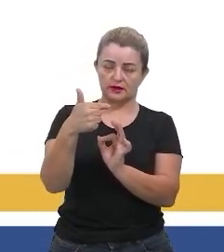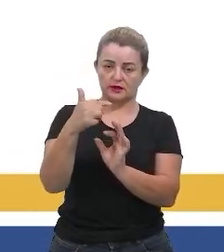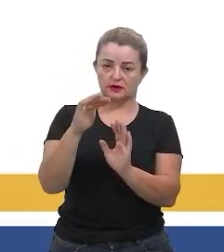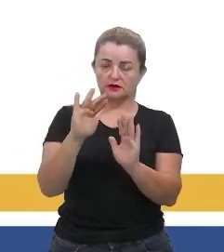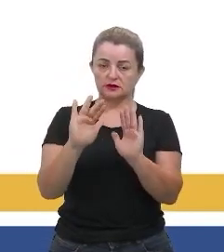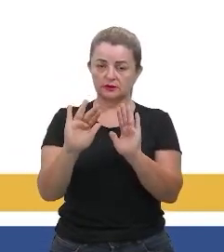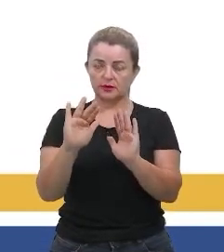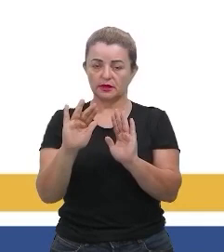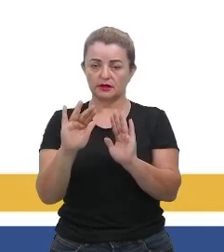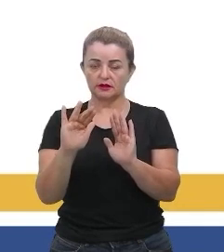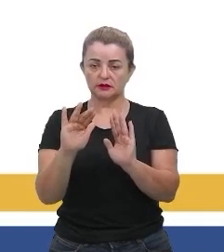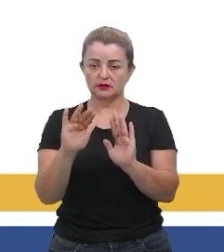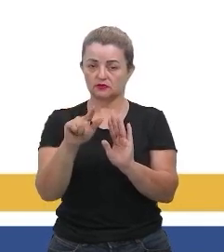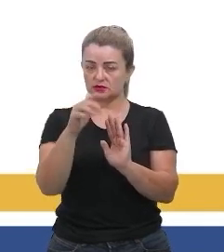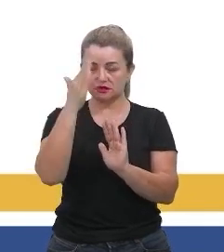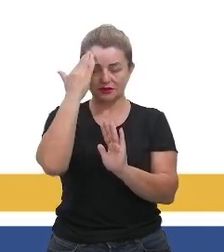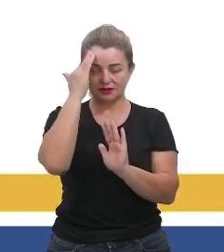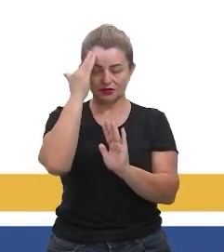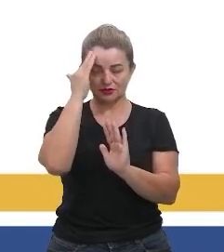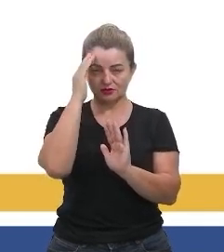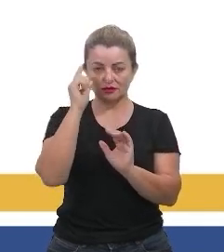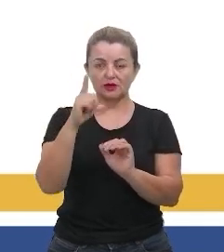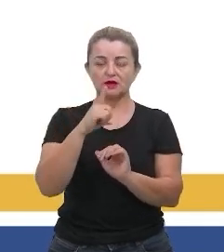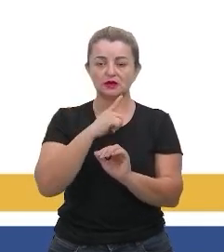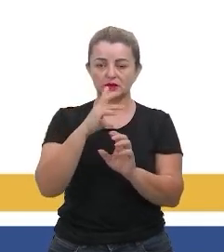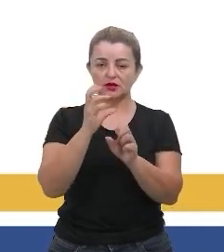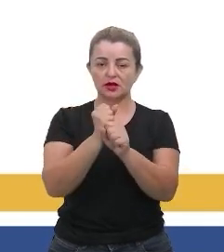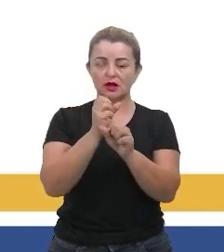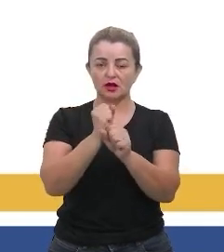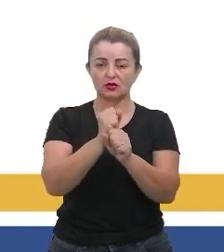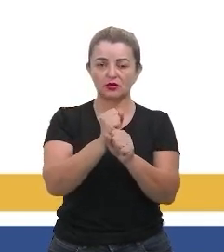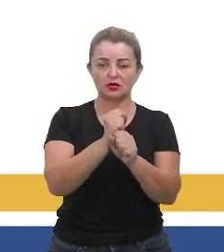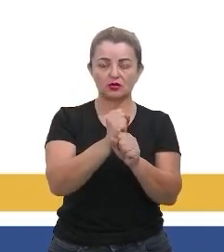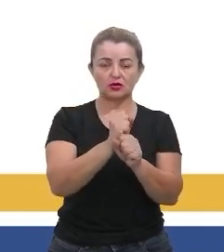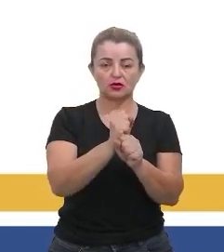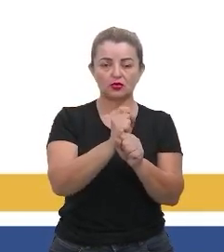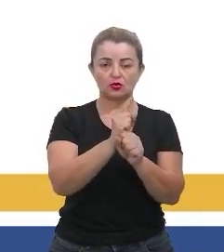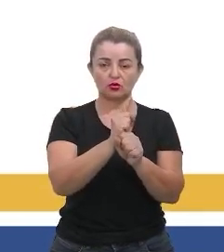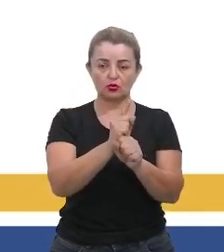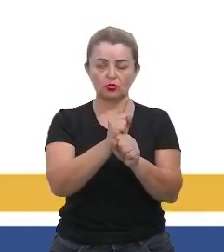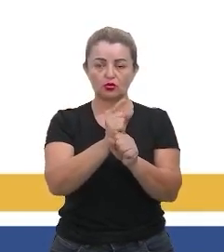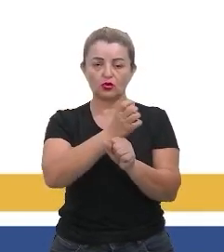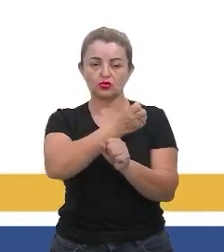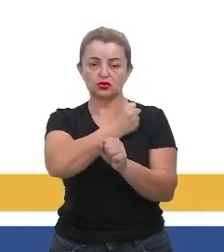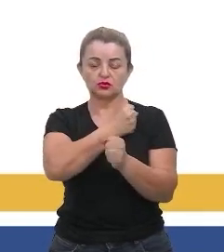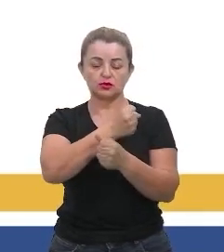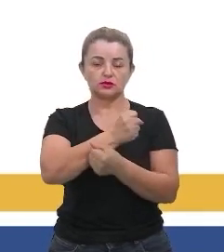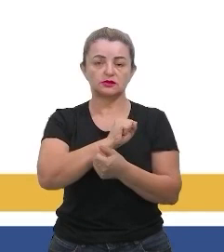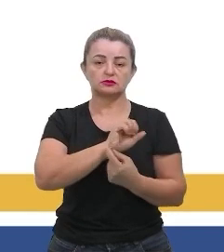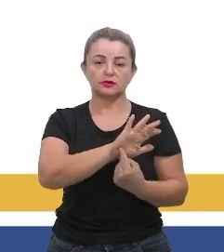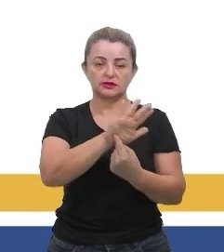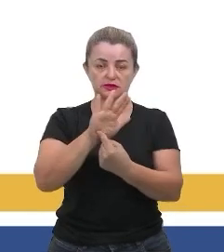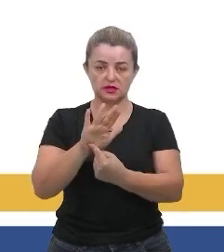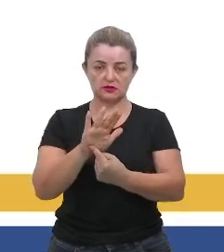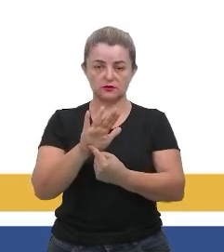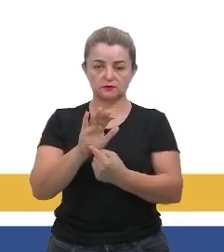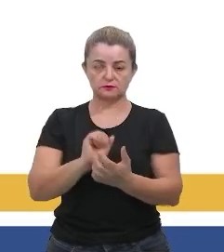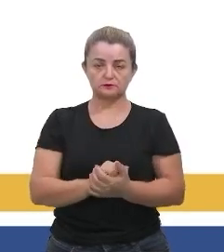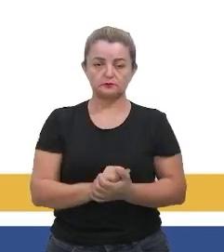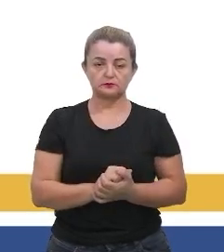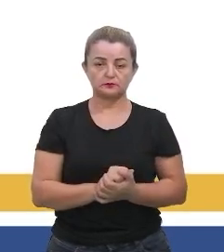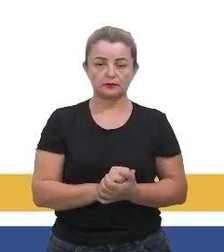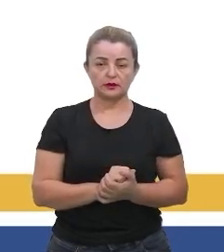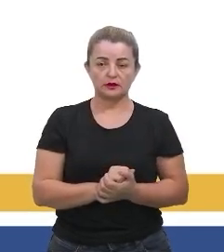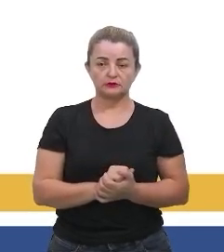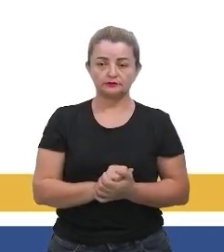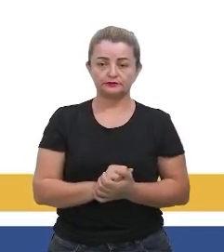proporção. Mas caso você não entenda, temos o cálculo com os números atribuídos, tá bom? Vamos lá.